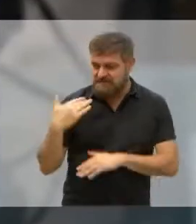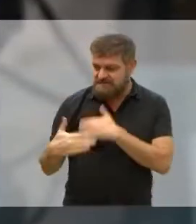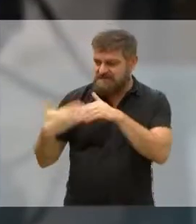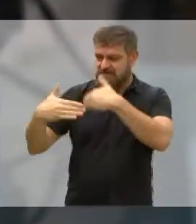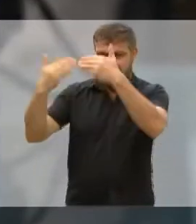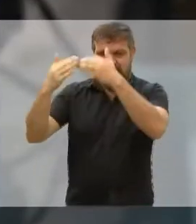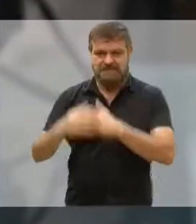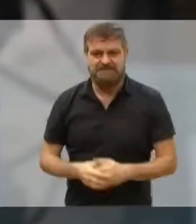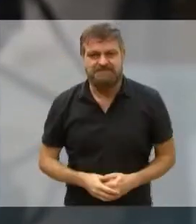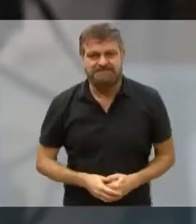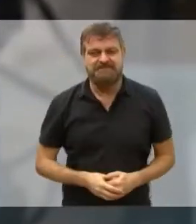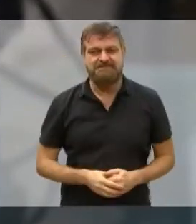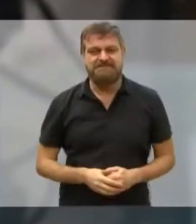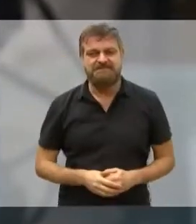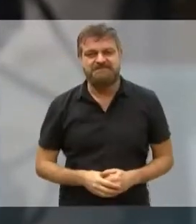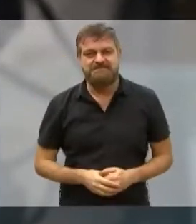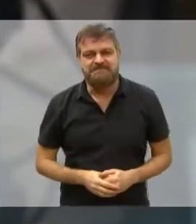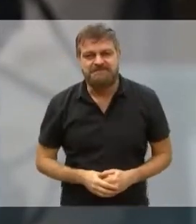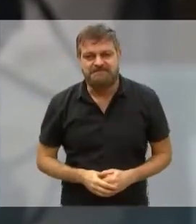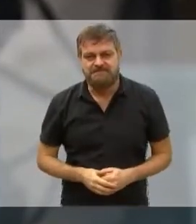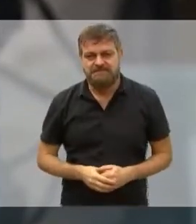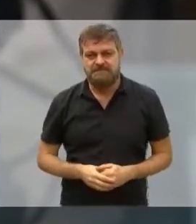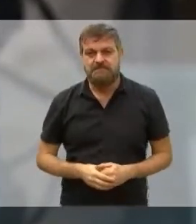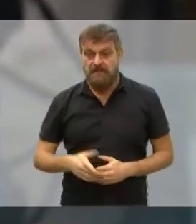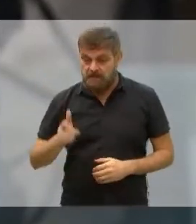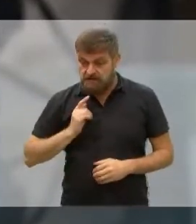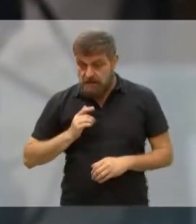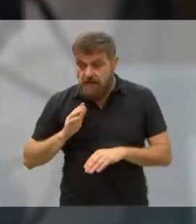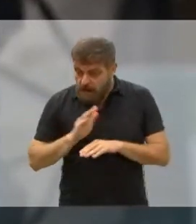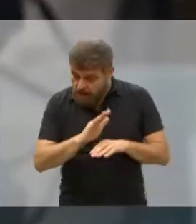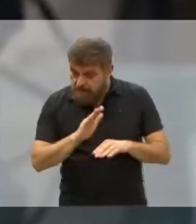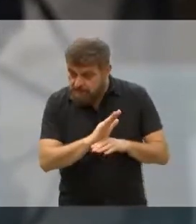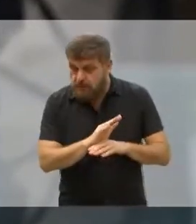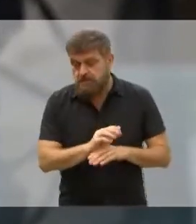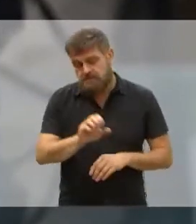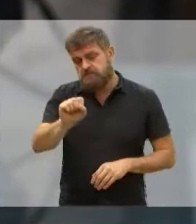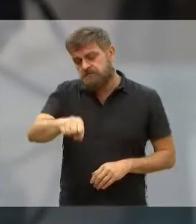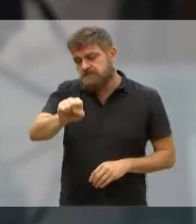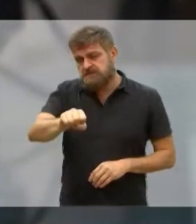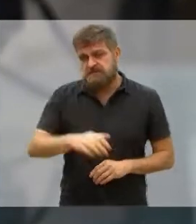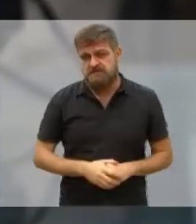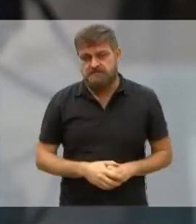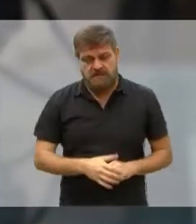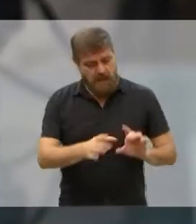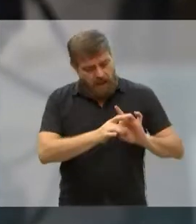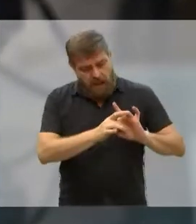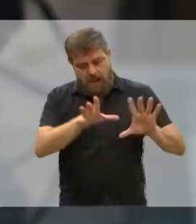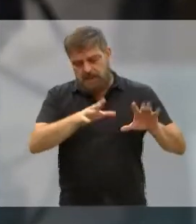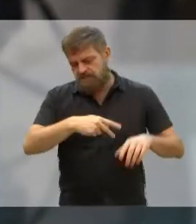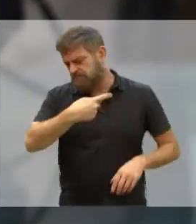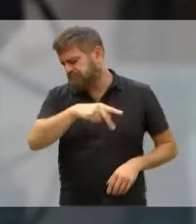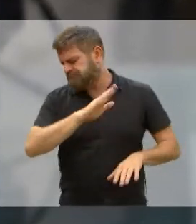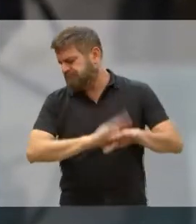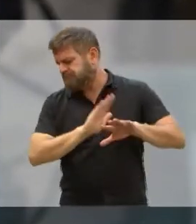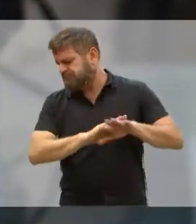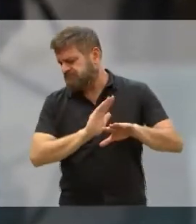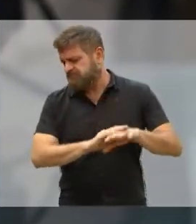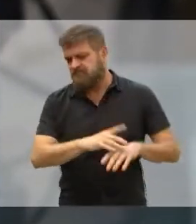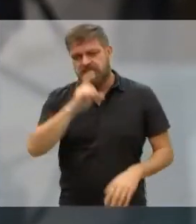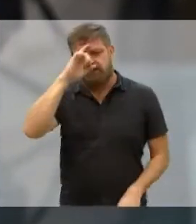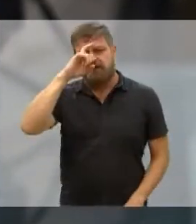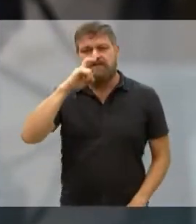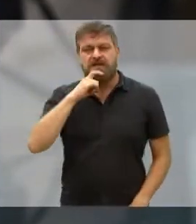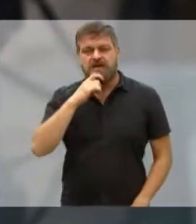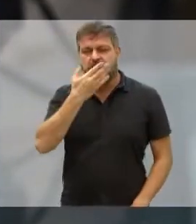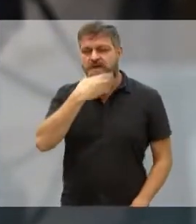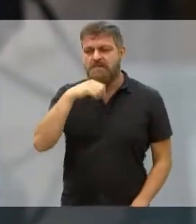para crescer e para serem autônomos lá na frente. Vão ser assistidos? Vão. Mas assim, quanto mais autonomia eles tiverem, acho que